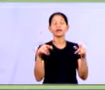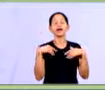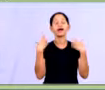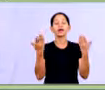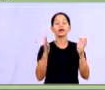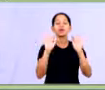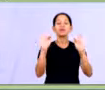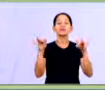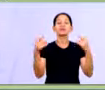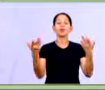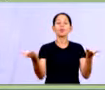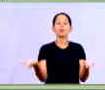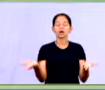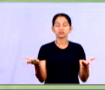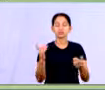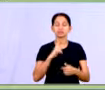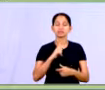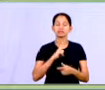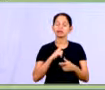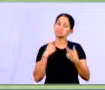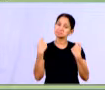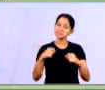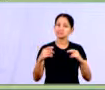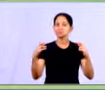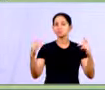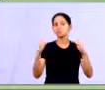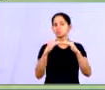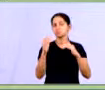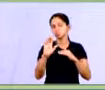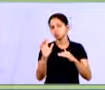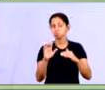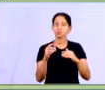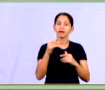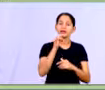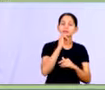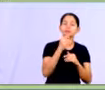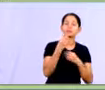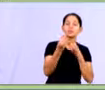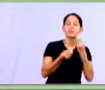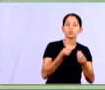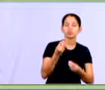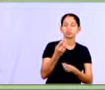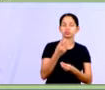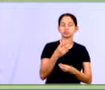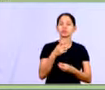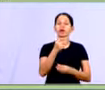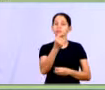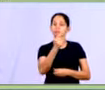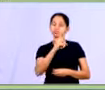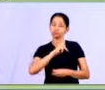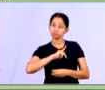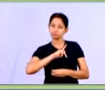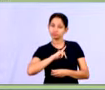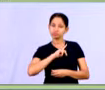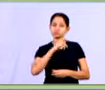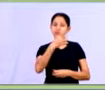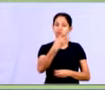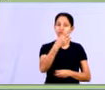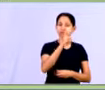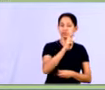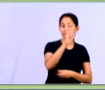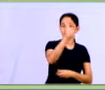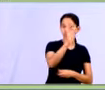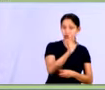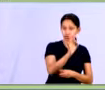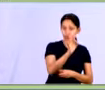final, que necessariamente fica representado assim. O capital próprio representa